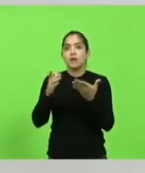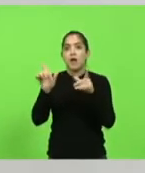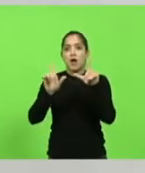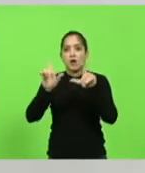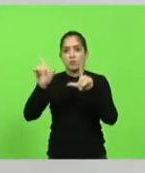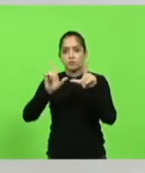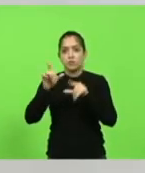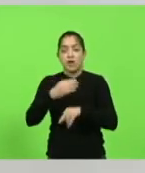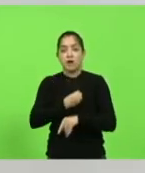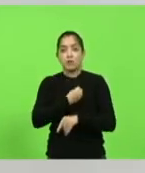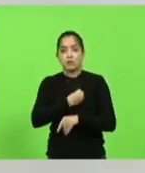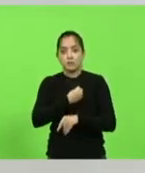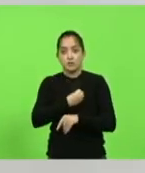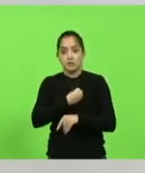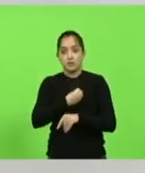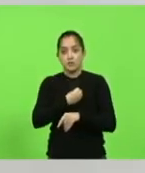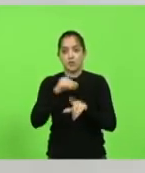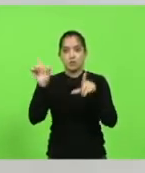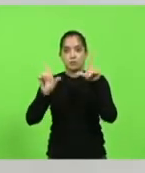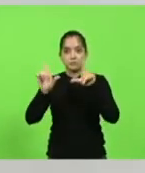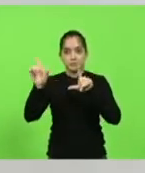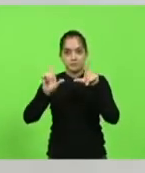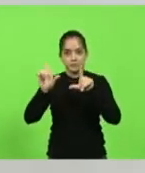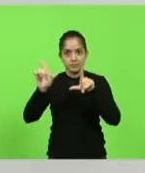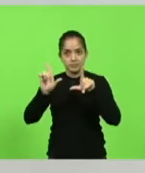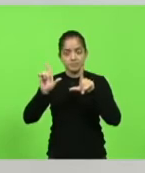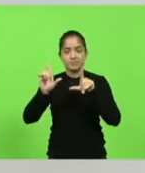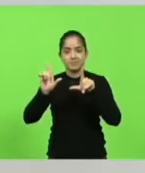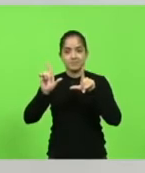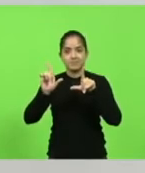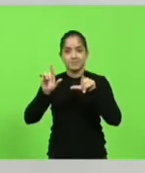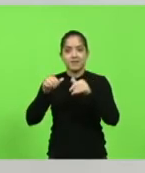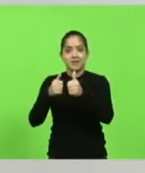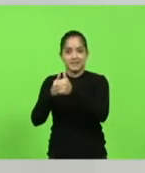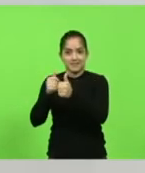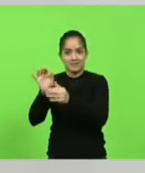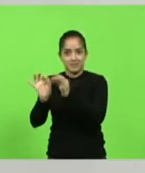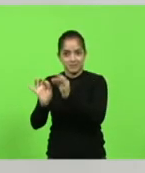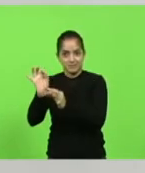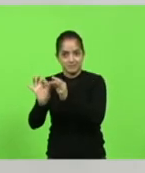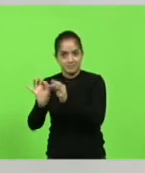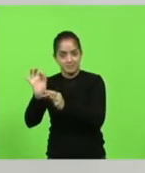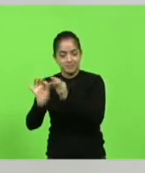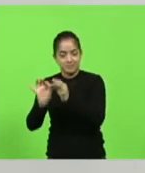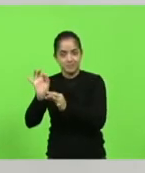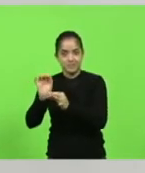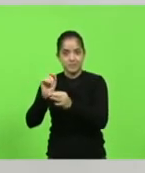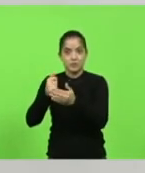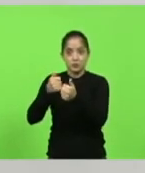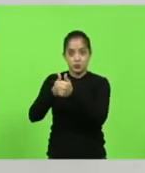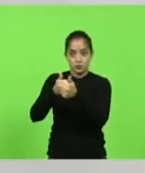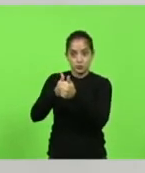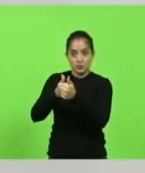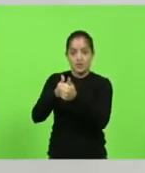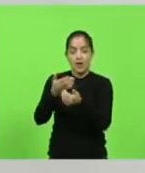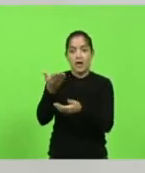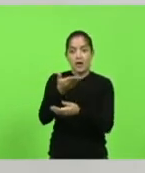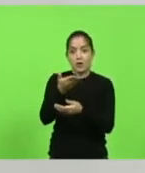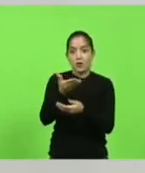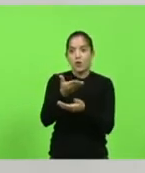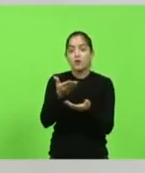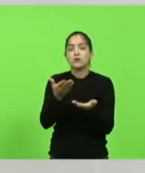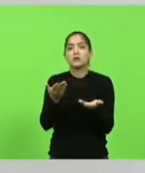pelas TVs dos julgamentos. O voto agora dos senhores